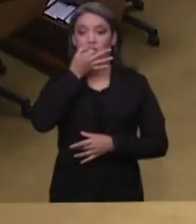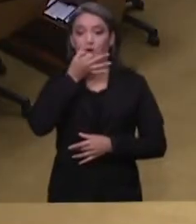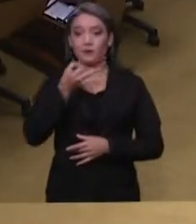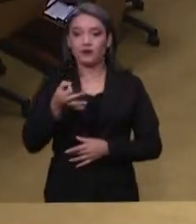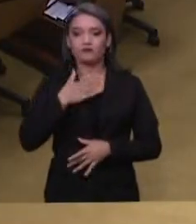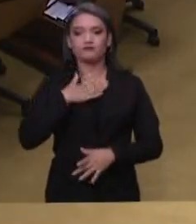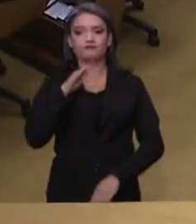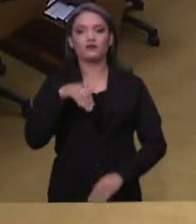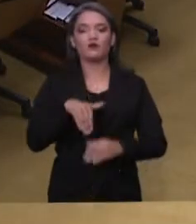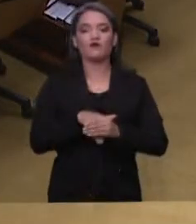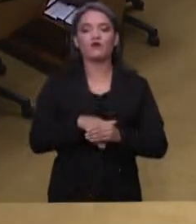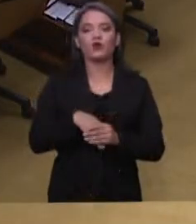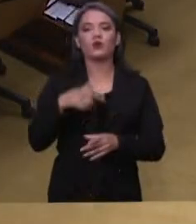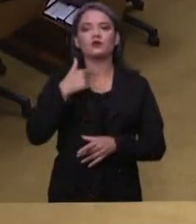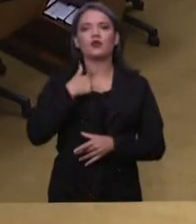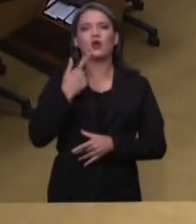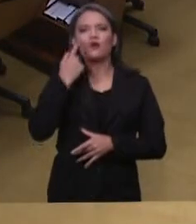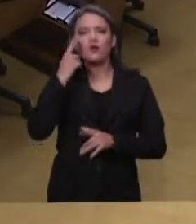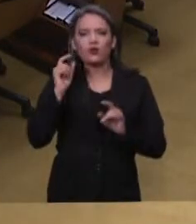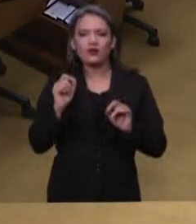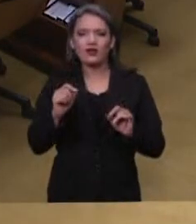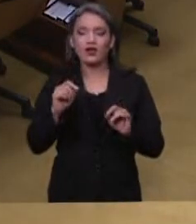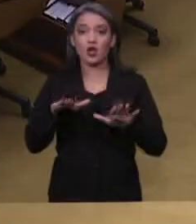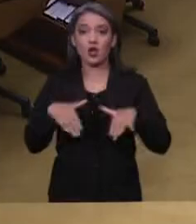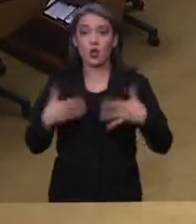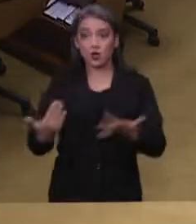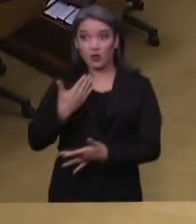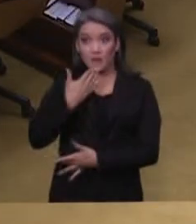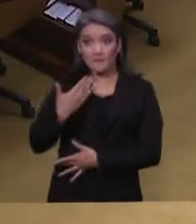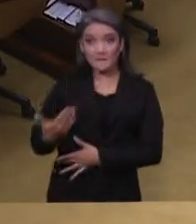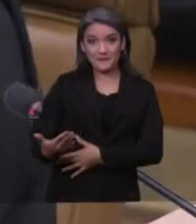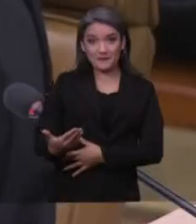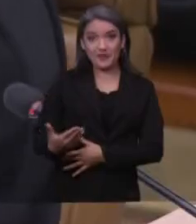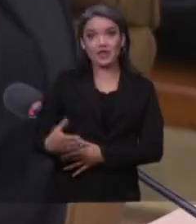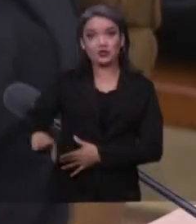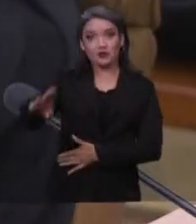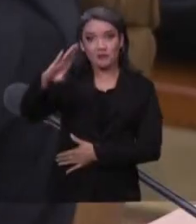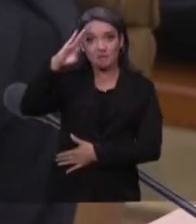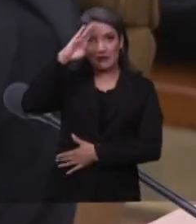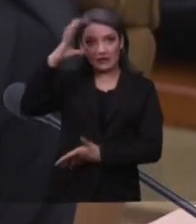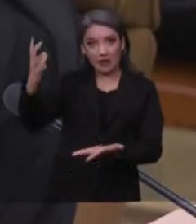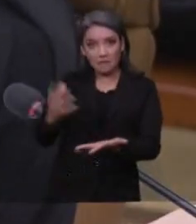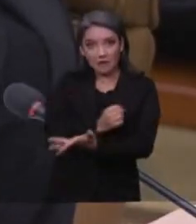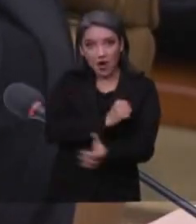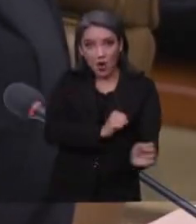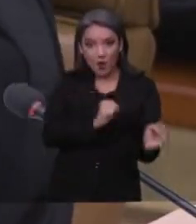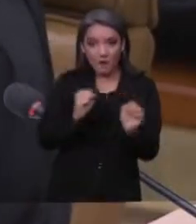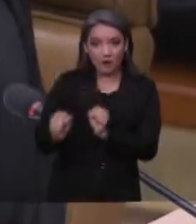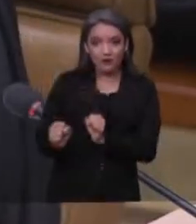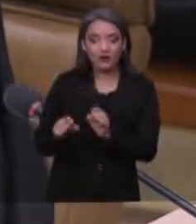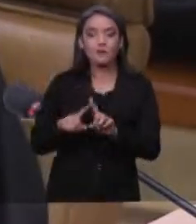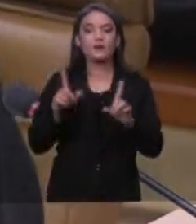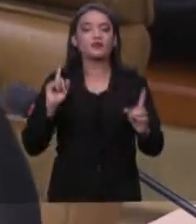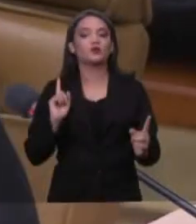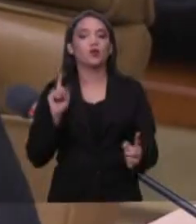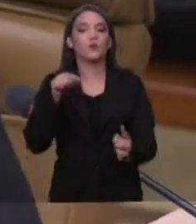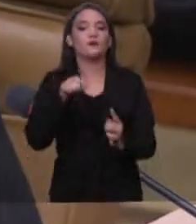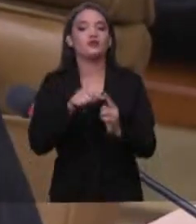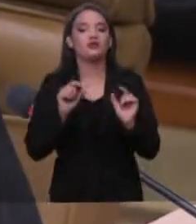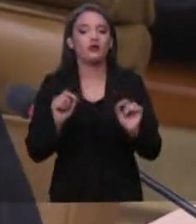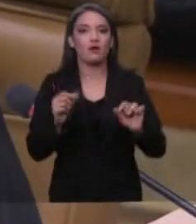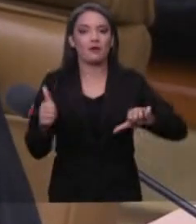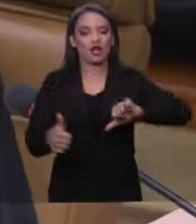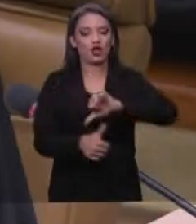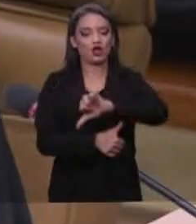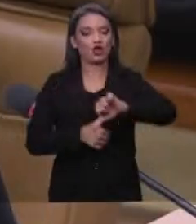entendi... Ao prever a intervenção, ao pedir a intervenção federal, se pretendia trocar o